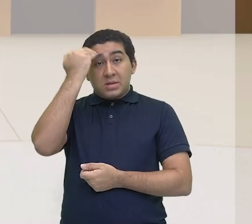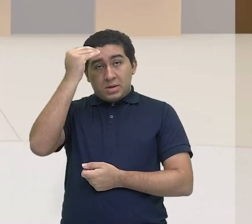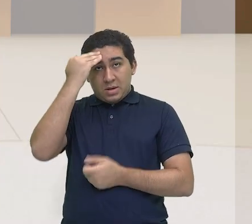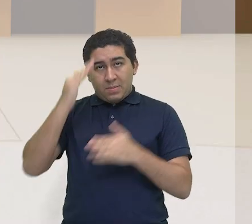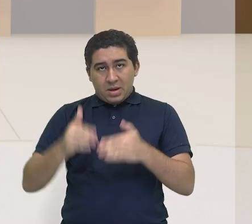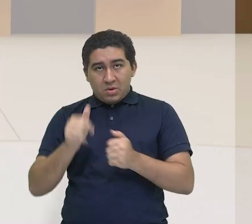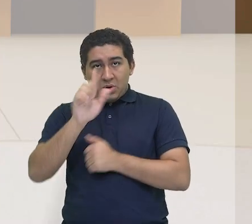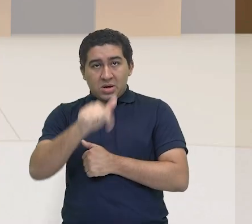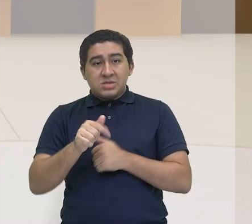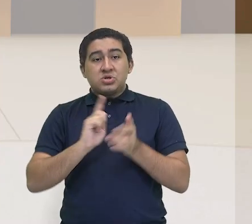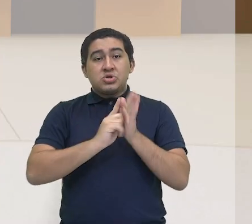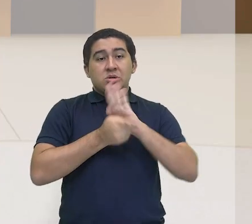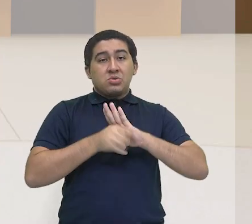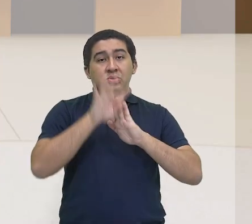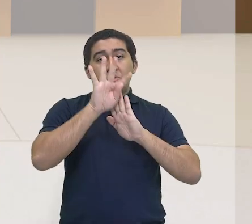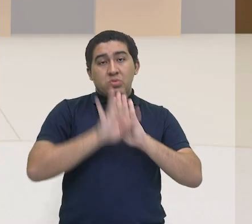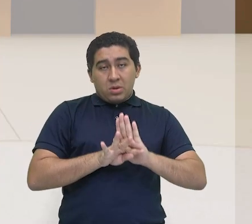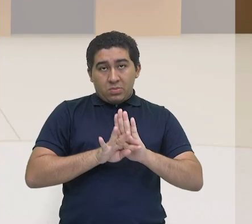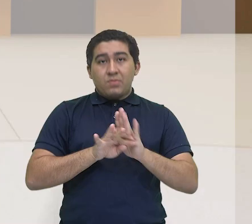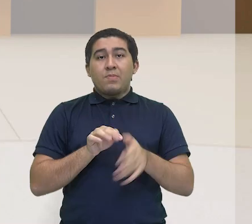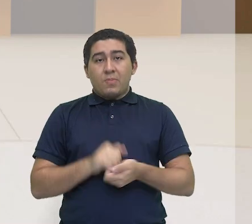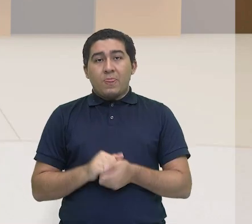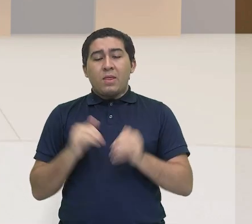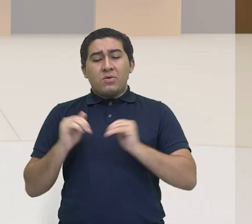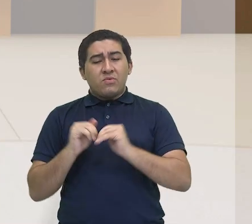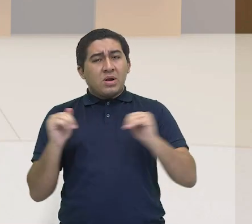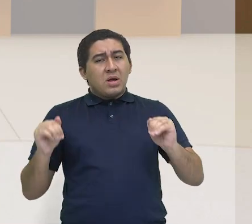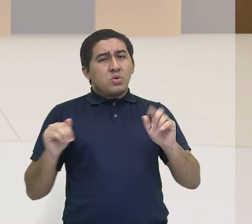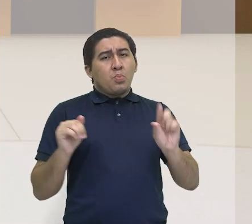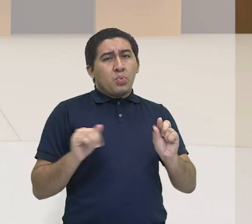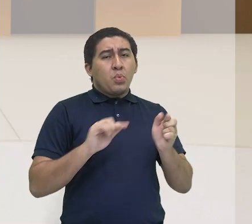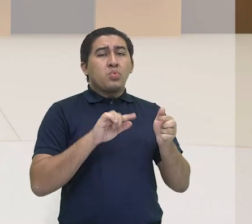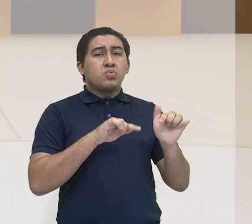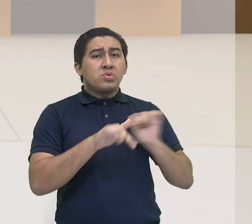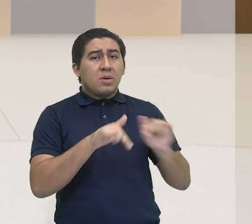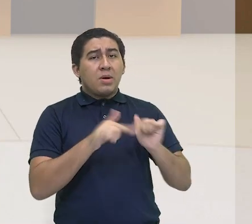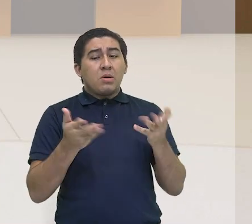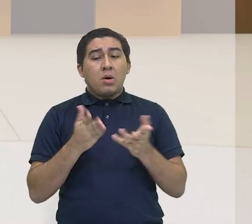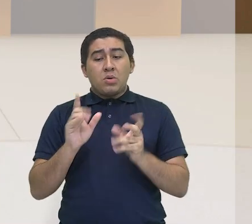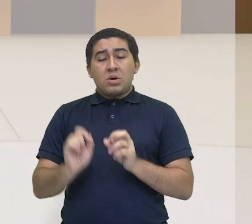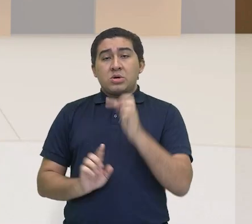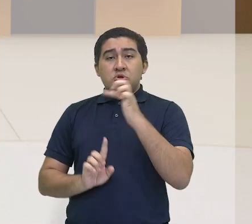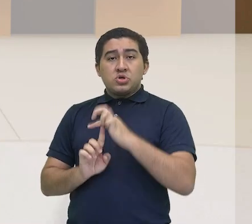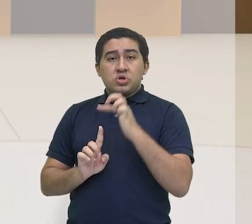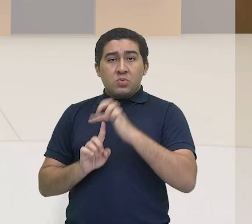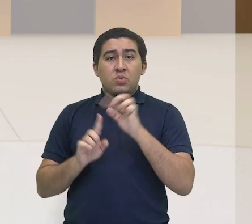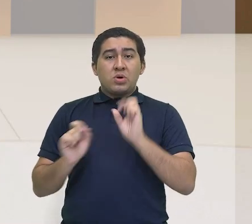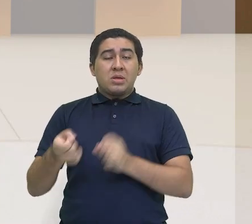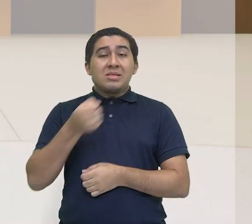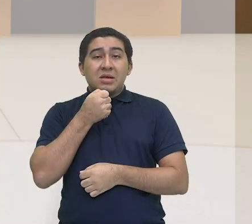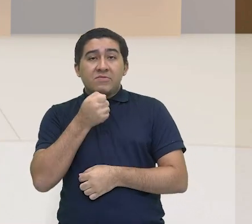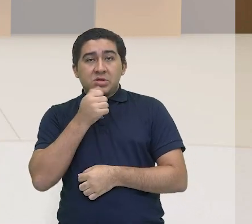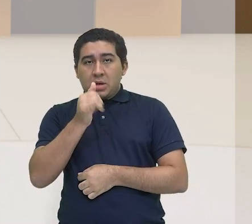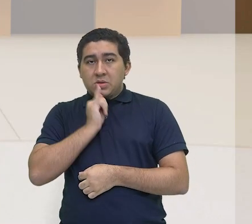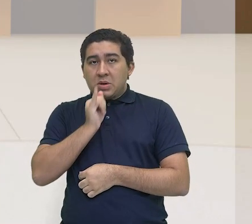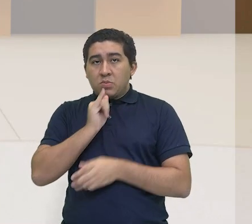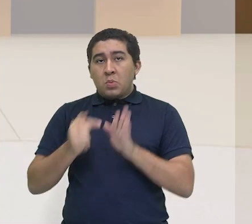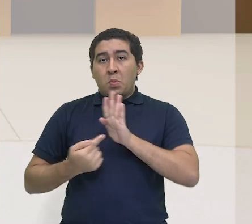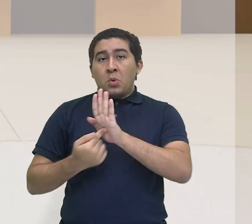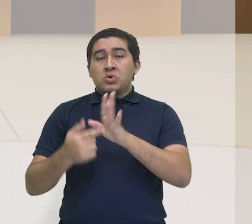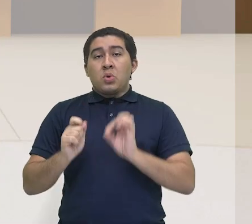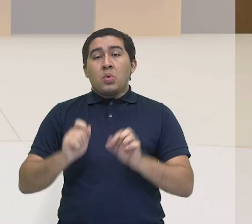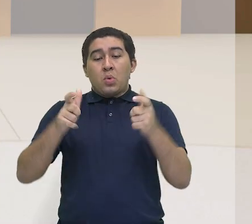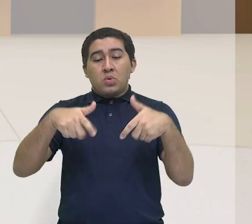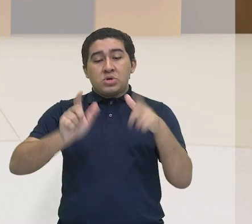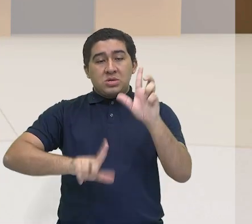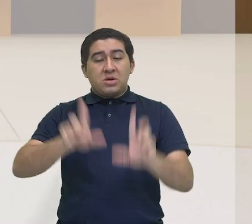gênero entrevista, saindo um pouco dessa ideia do mundo do trabalho, e indo para os tipos de entrevista, por exemplo, que aparecem nas